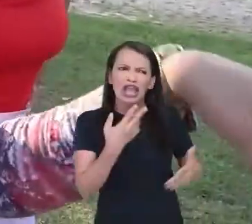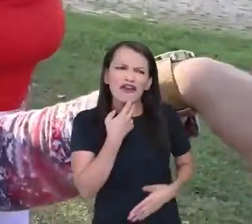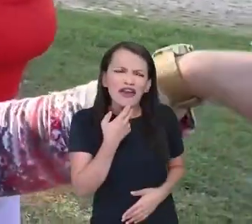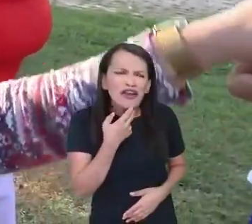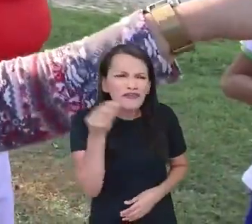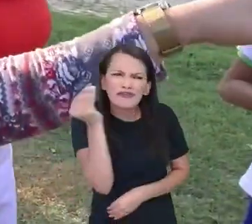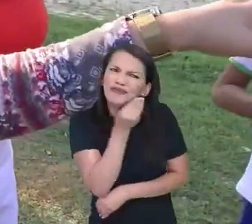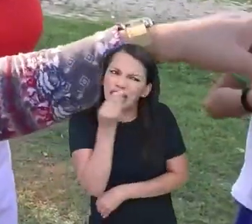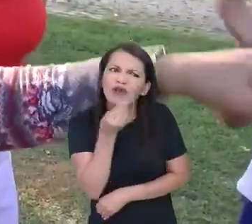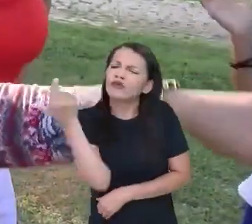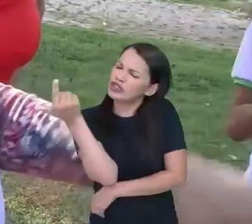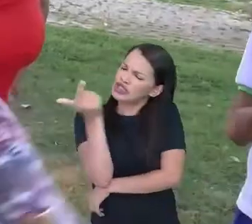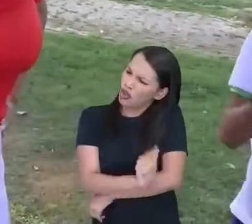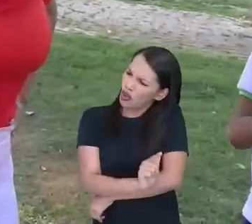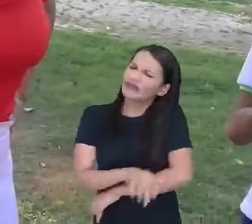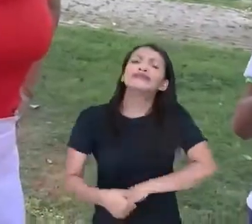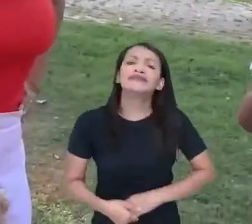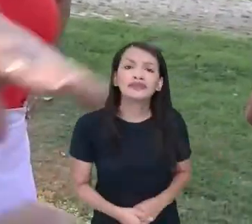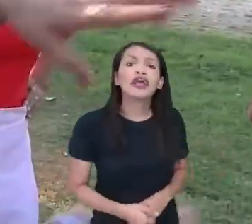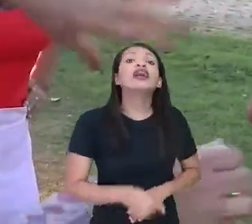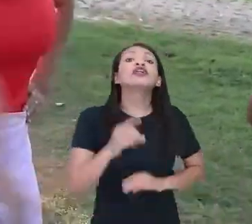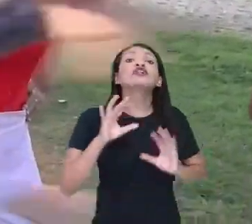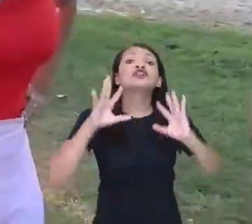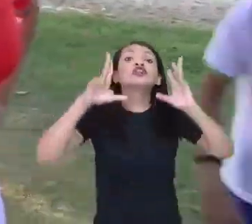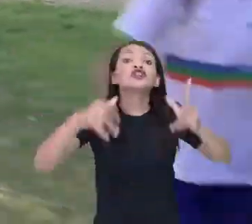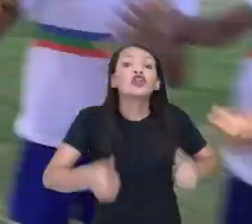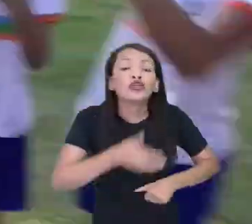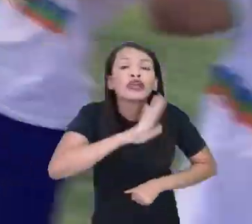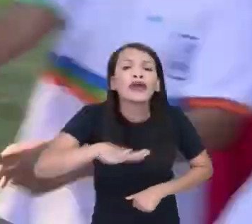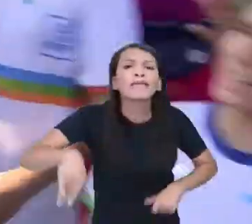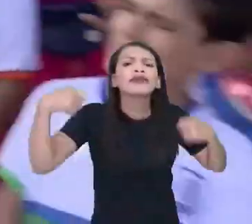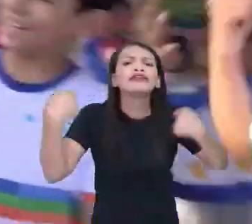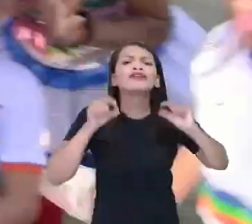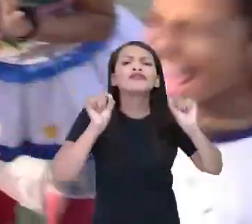fraco demais. De novo. Toda criança tem que ser?